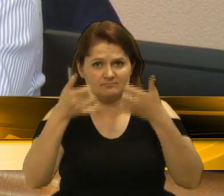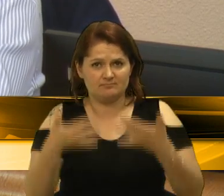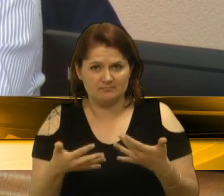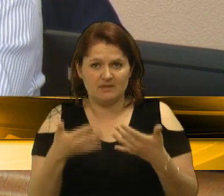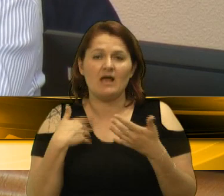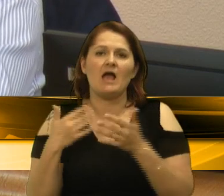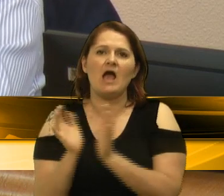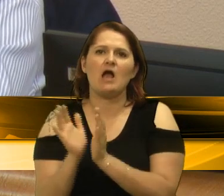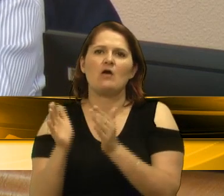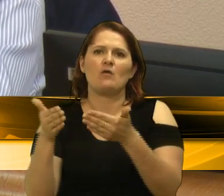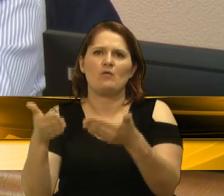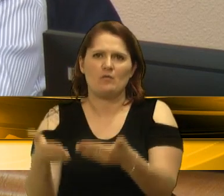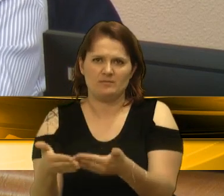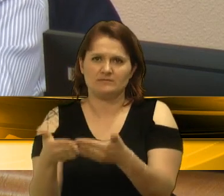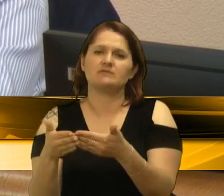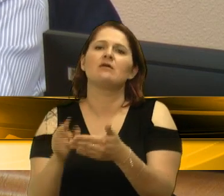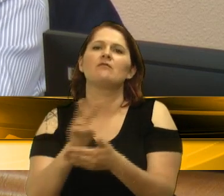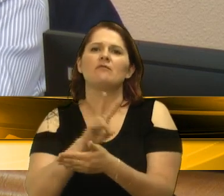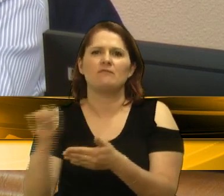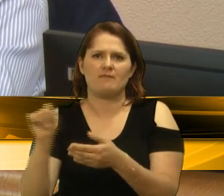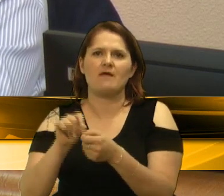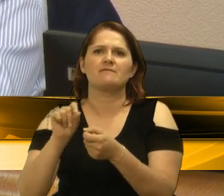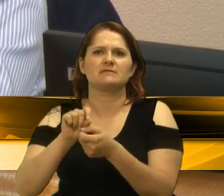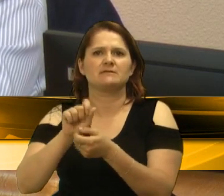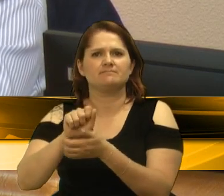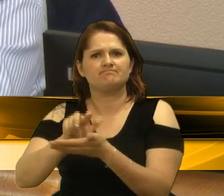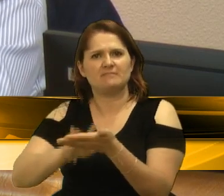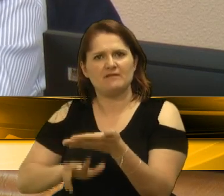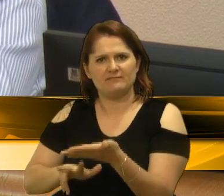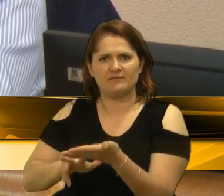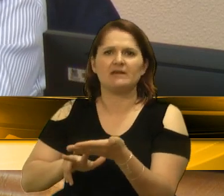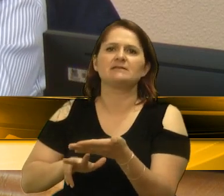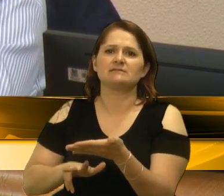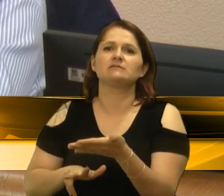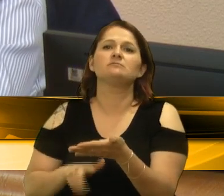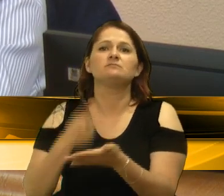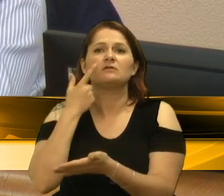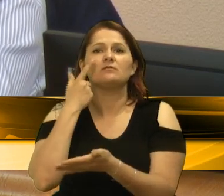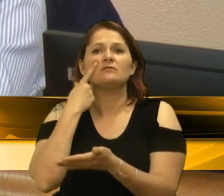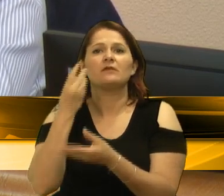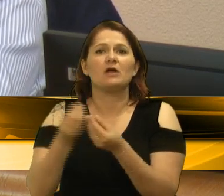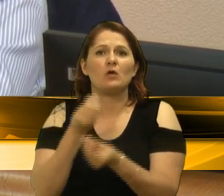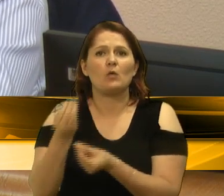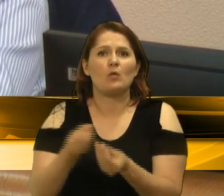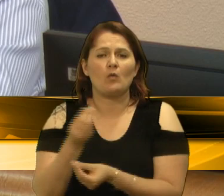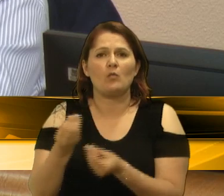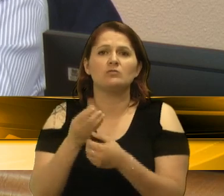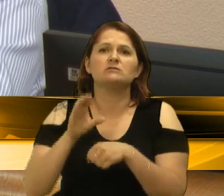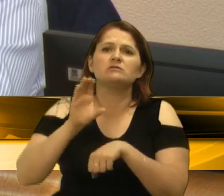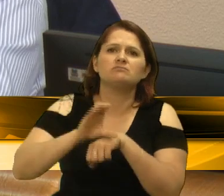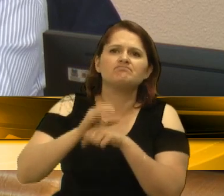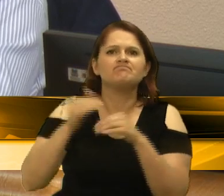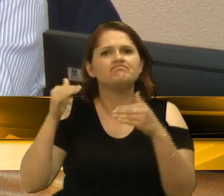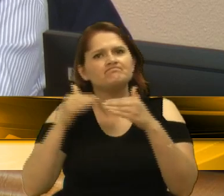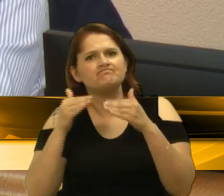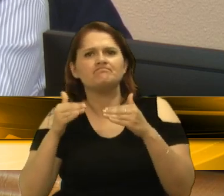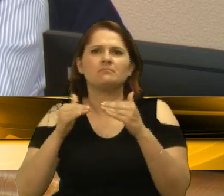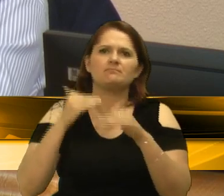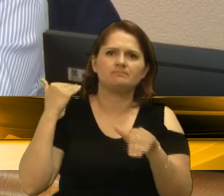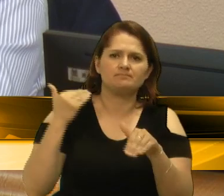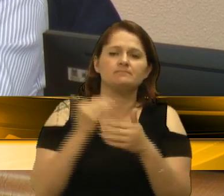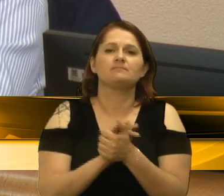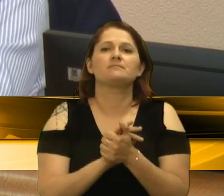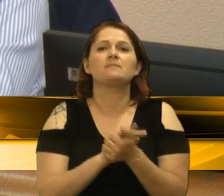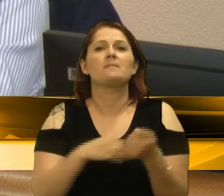de Constituição, Justiça e Legislação elaborará parecer, concluindo pela sustação do ato normativo ou pela constitucionalidade do ato atacado.